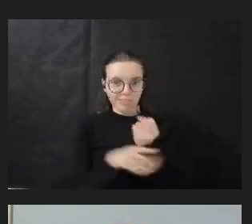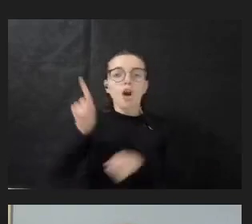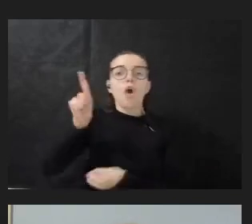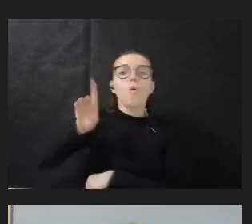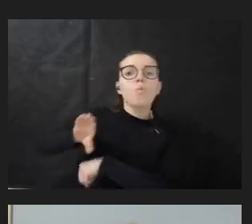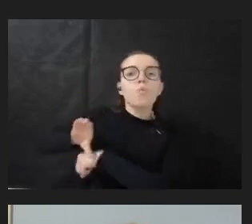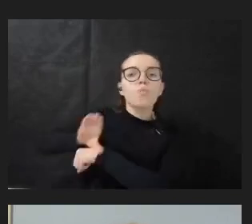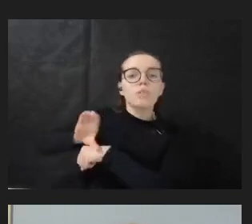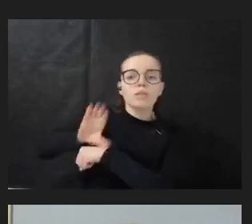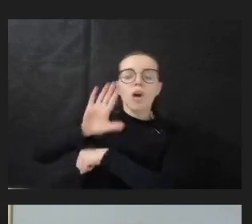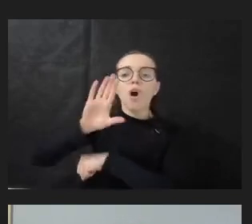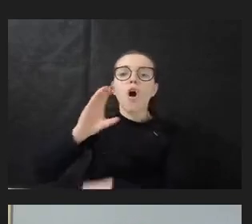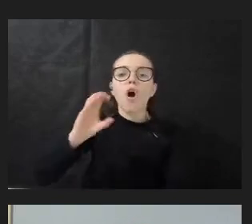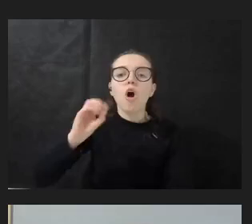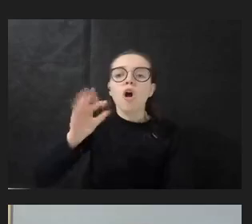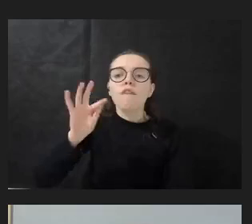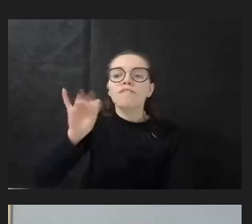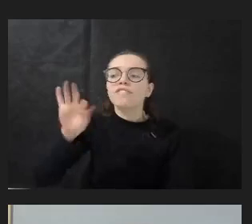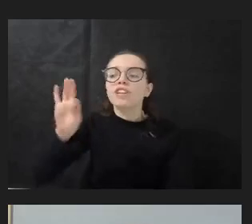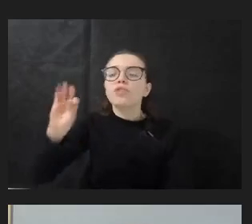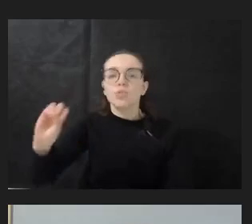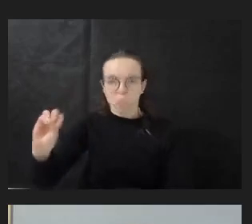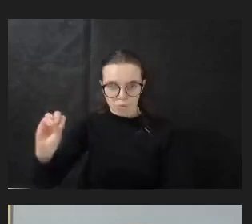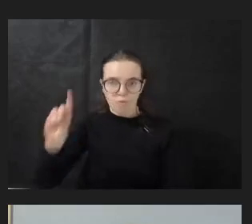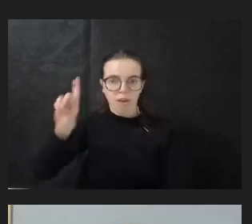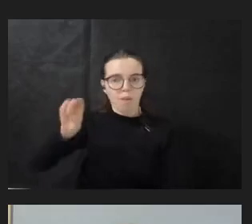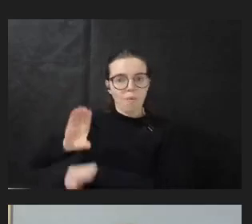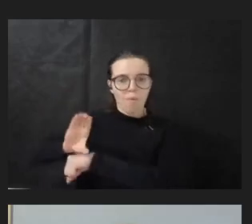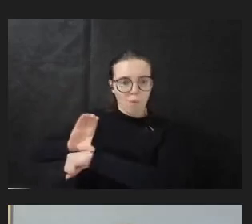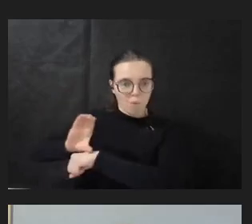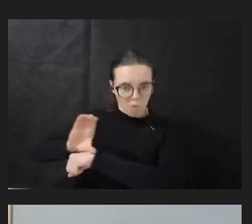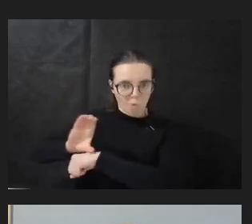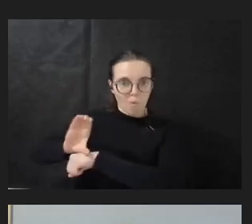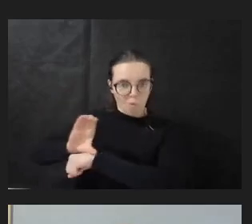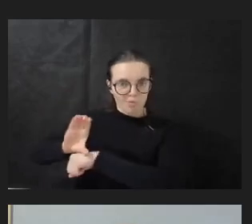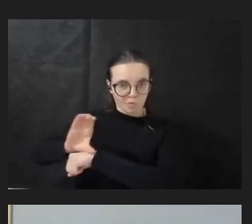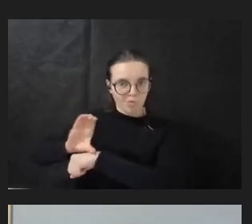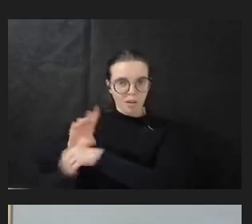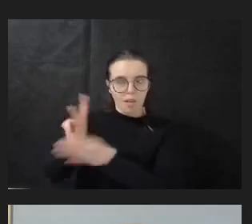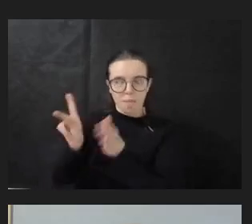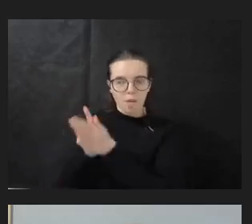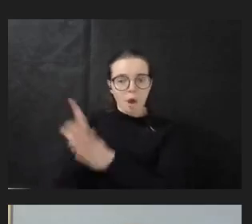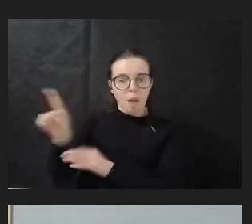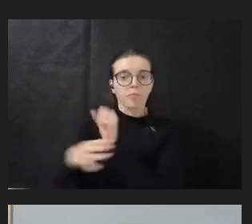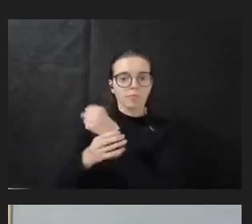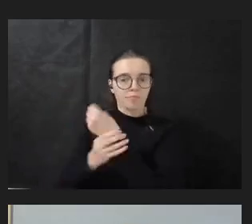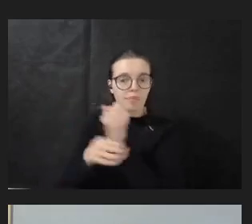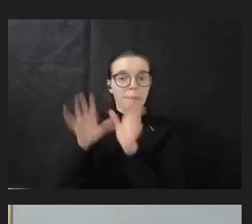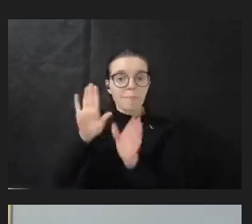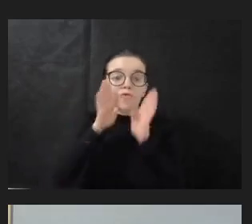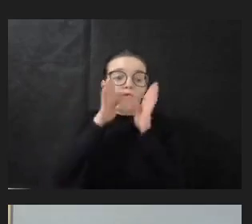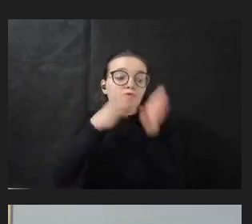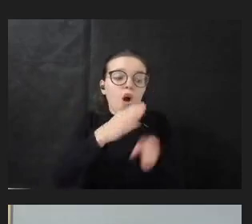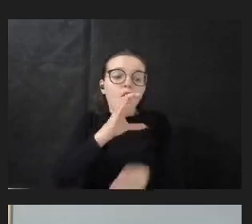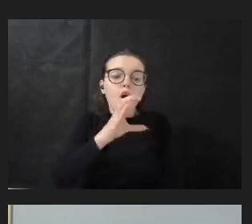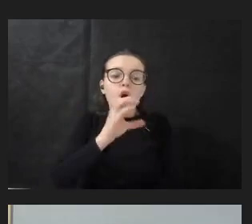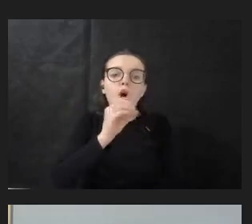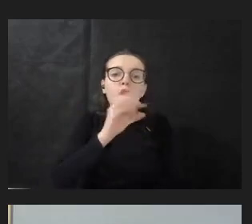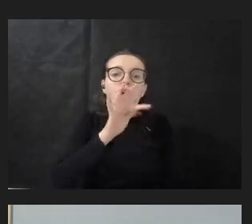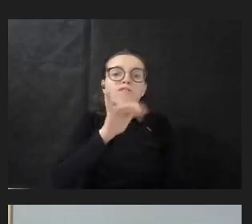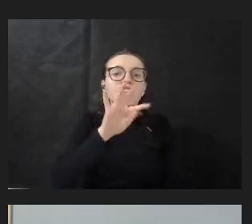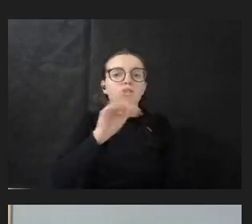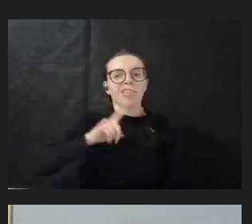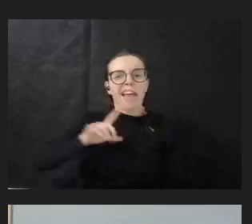o COFITO, né? Nós temos vários conselhos de fisioterapia, mas o COFITO é o